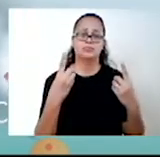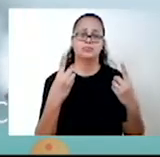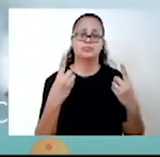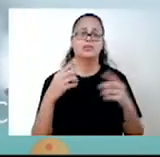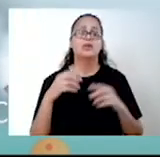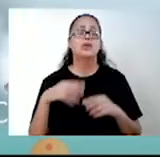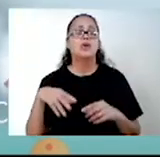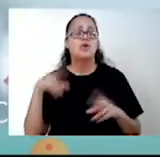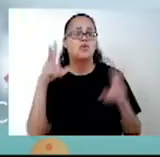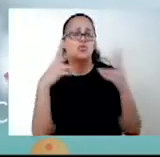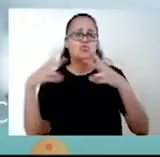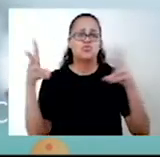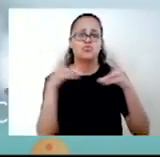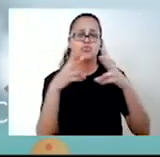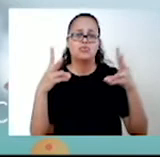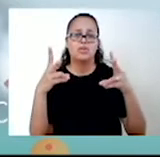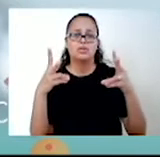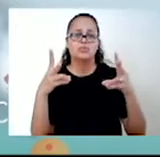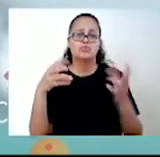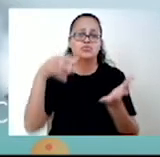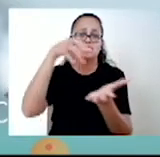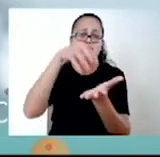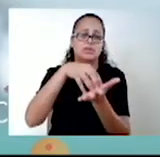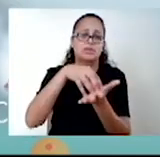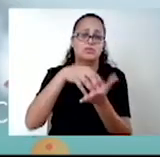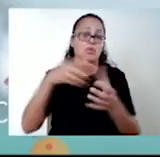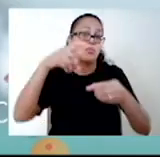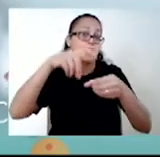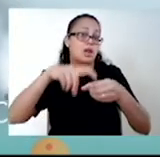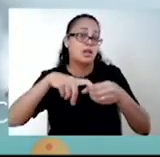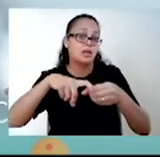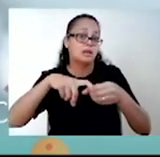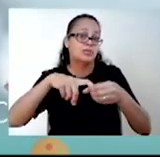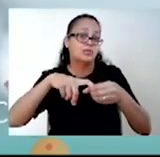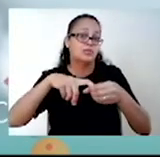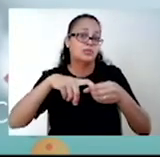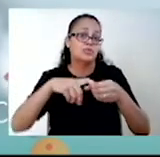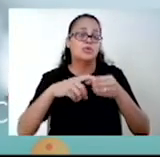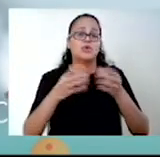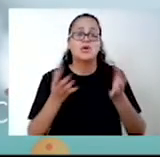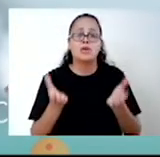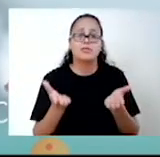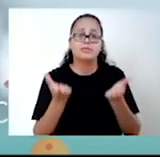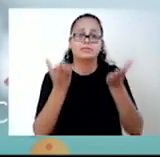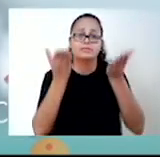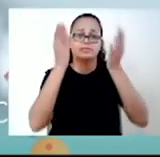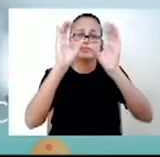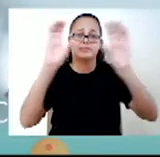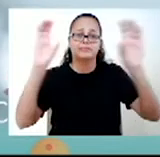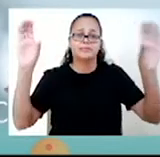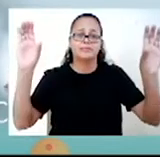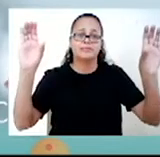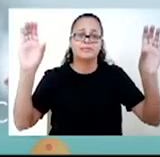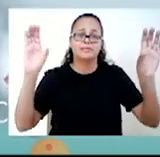ventos sopram em direção ao centro da tempestade. Por dentro do olho, as correntes de vento sopram de cima para baixo, fazendo com que essa